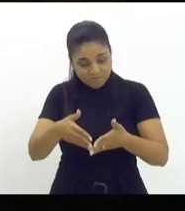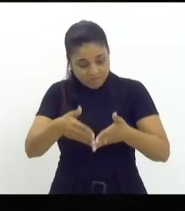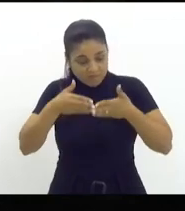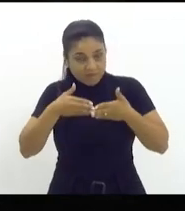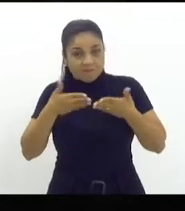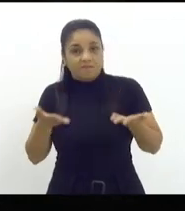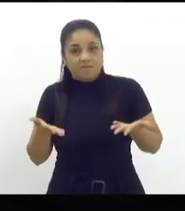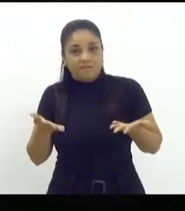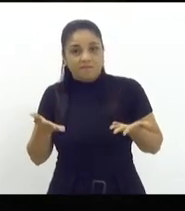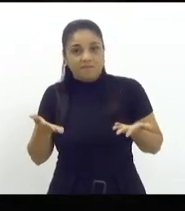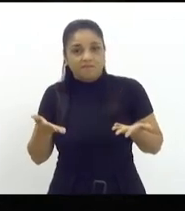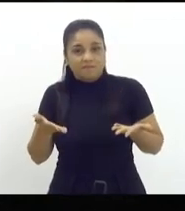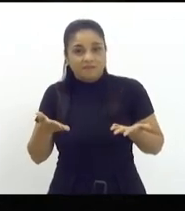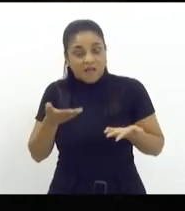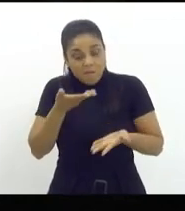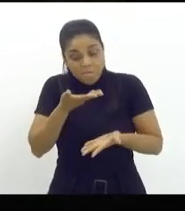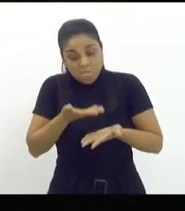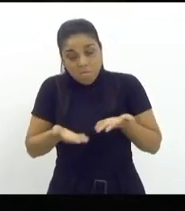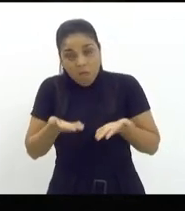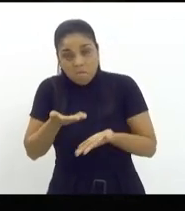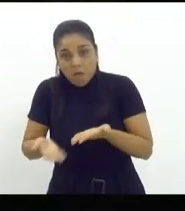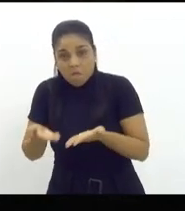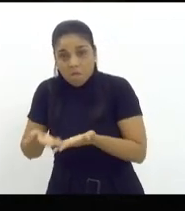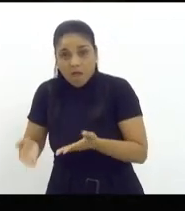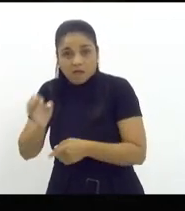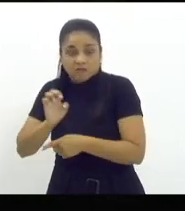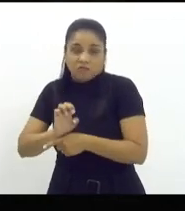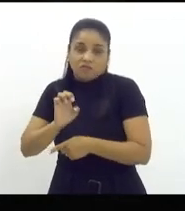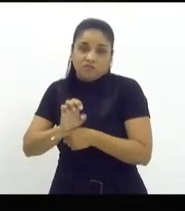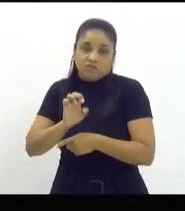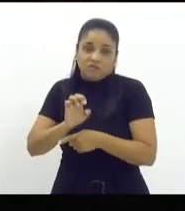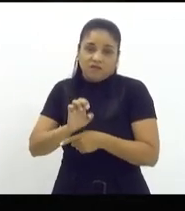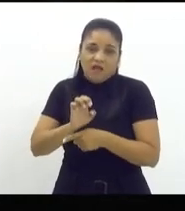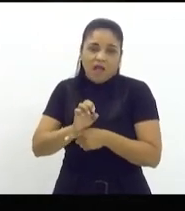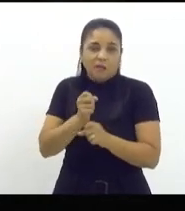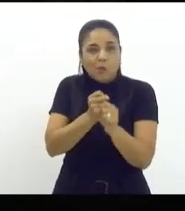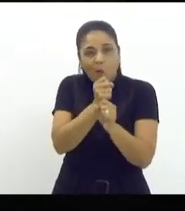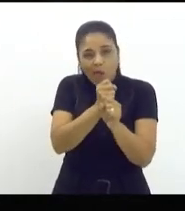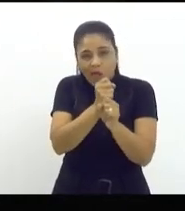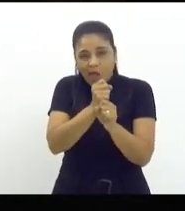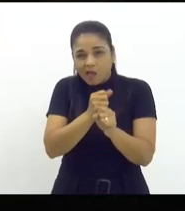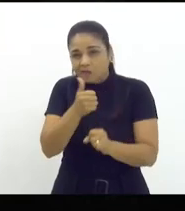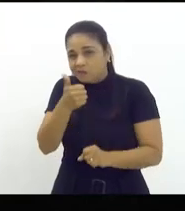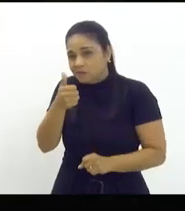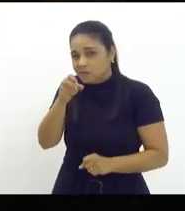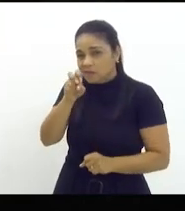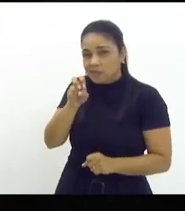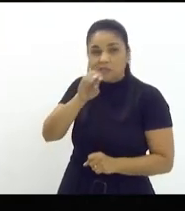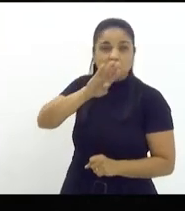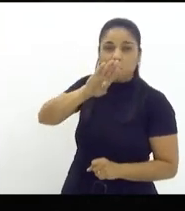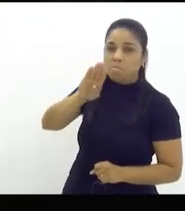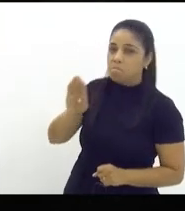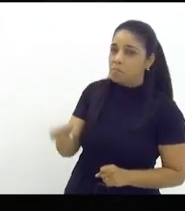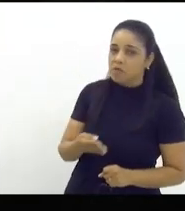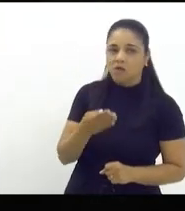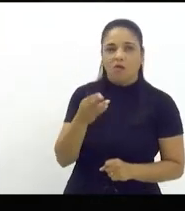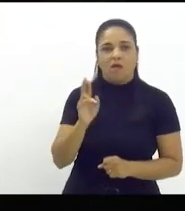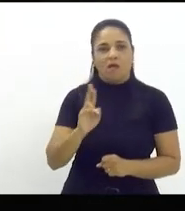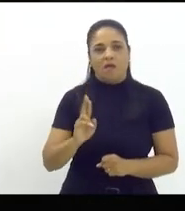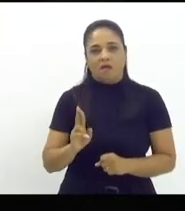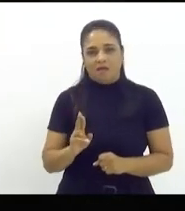que faz com que a gente perca por ano algo como 15 bilhões de reais